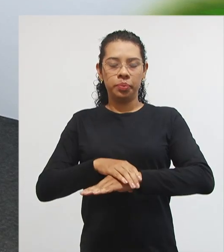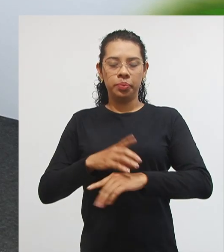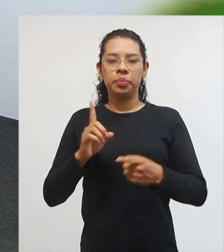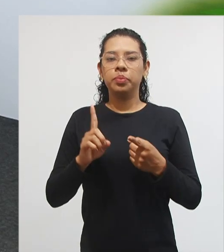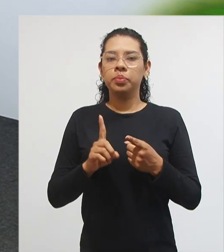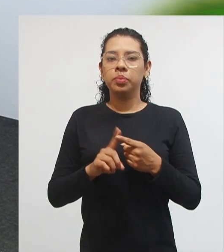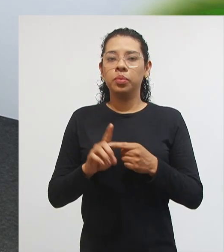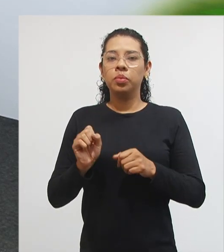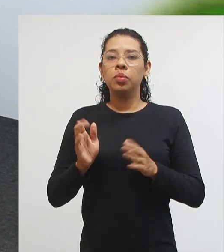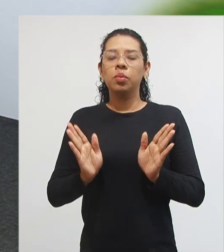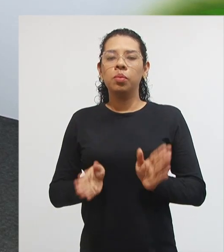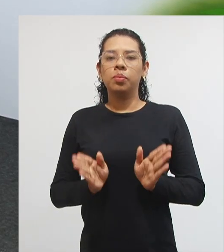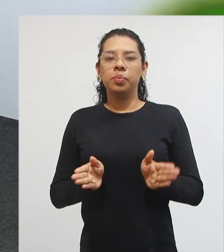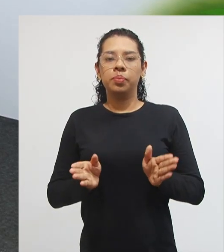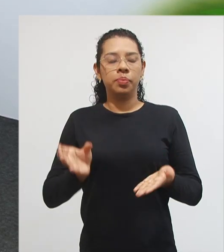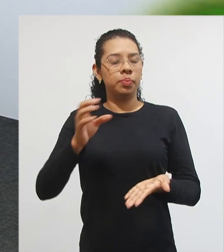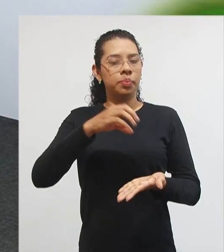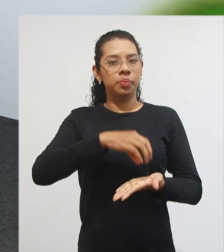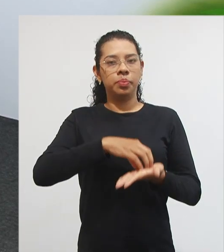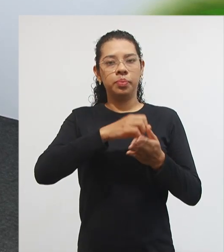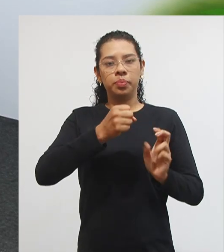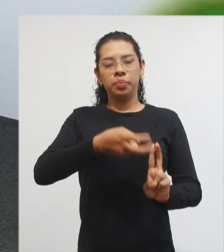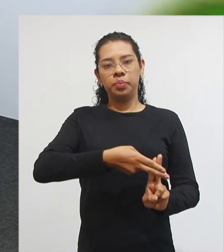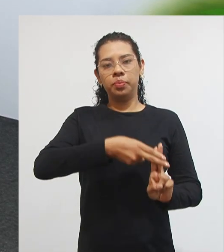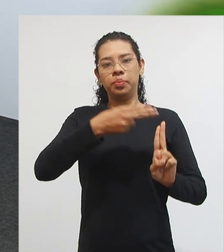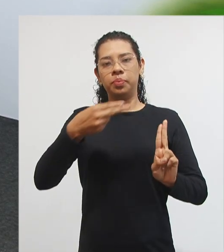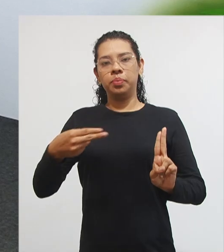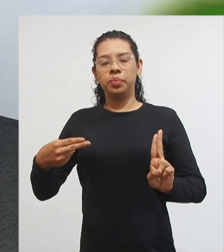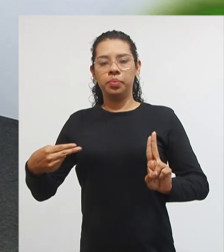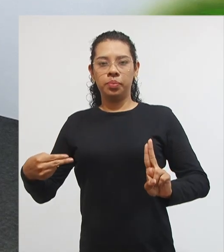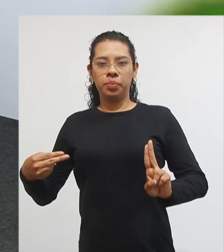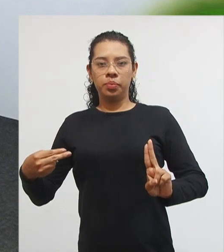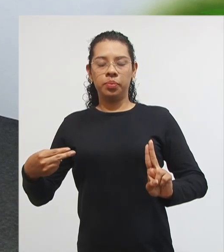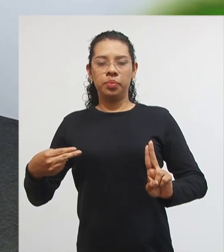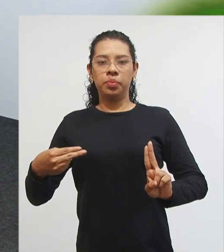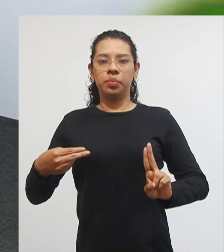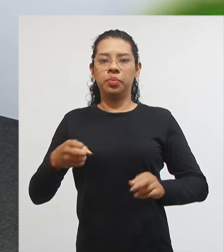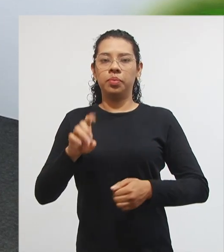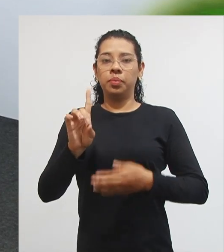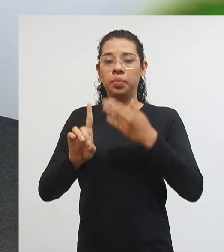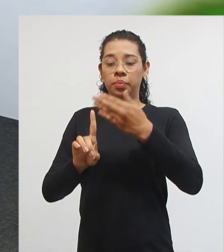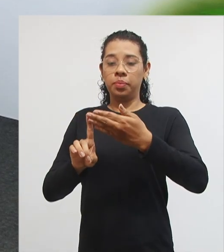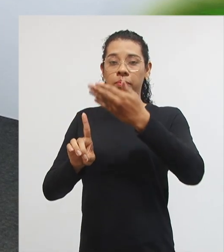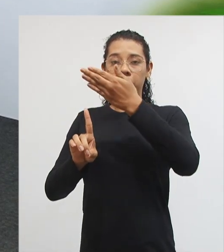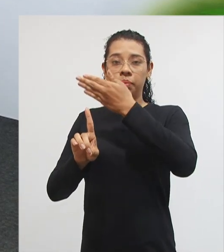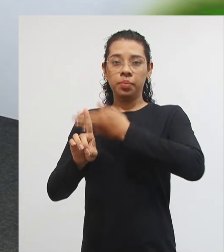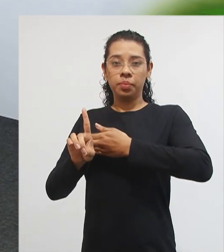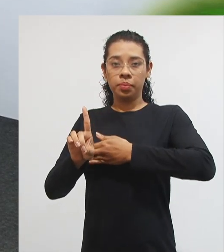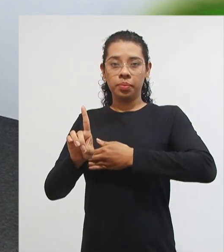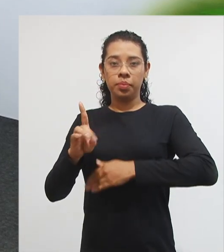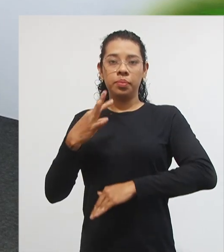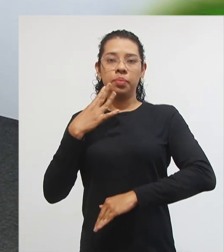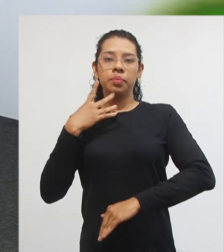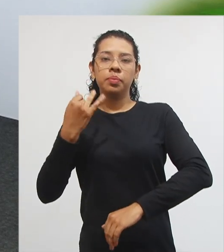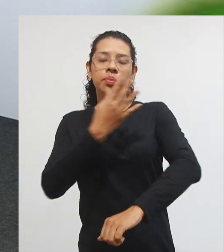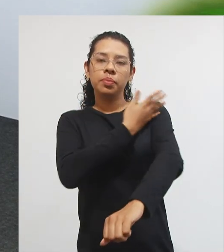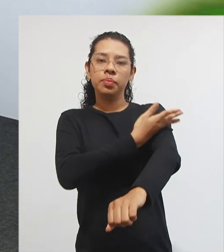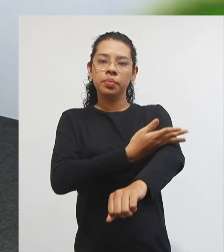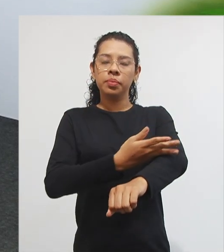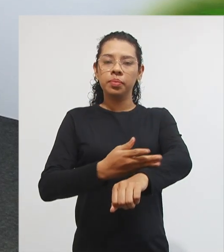no estúdio do campus Porto Velho, Zona Norte. Atrás de mim tem uma parede branca com pontos